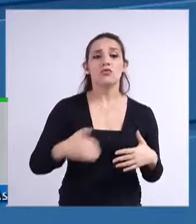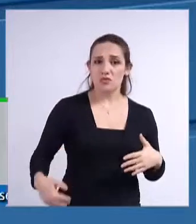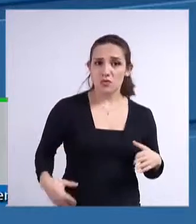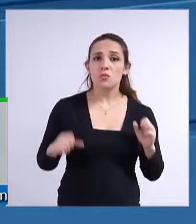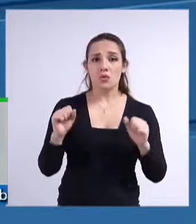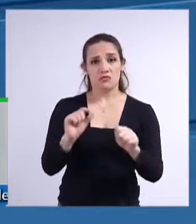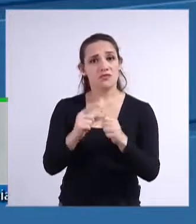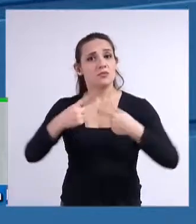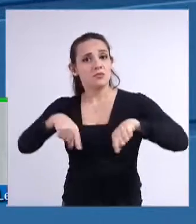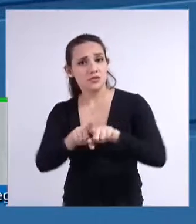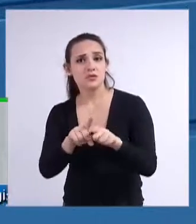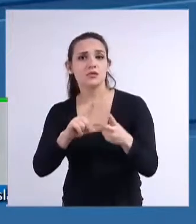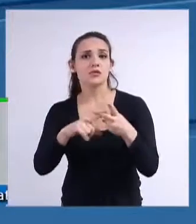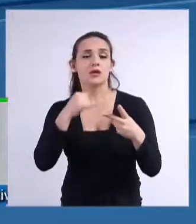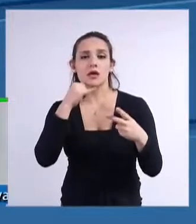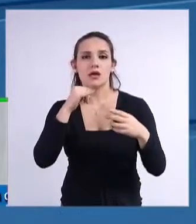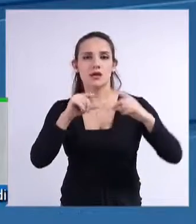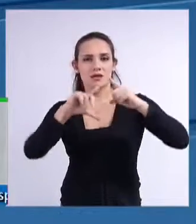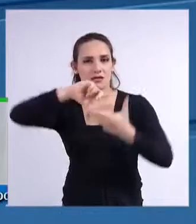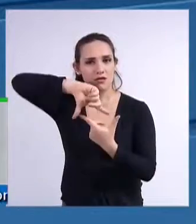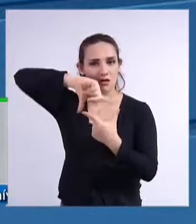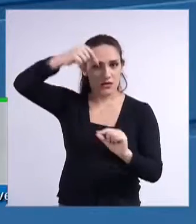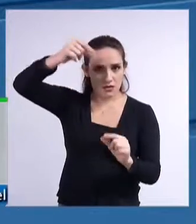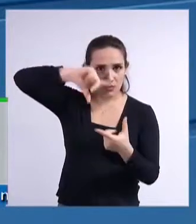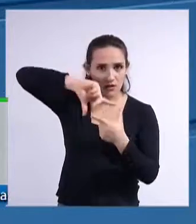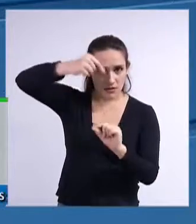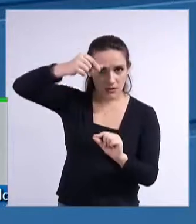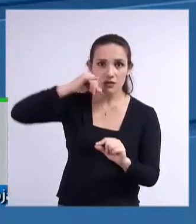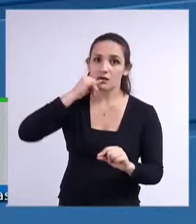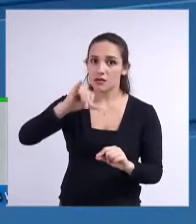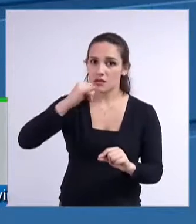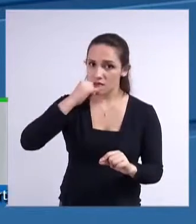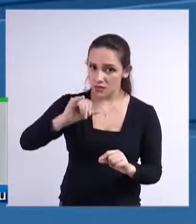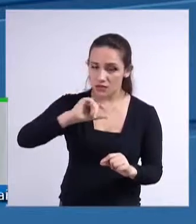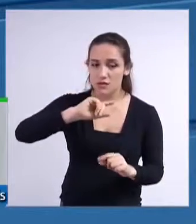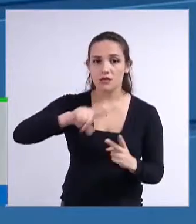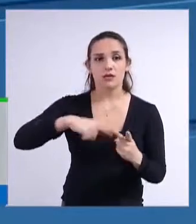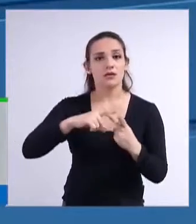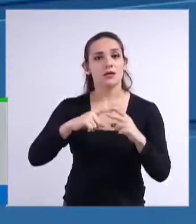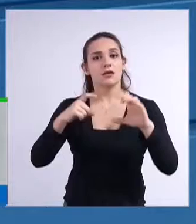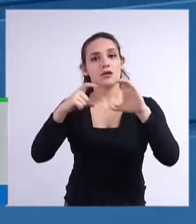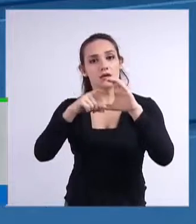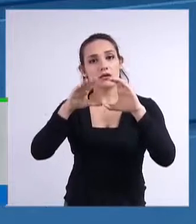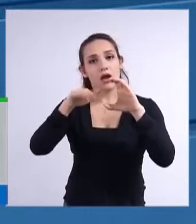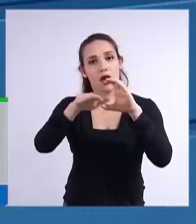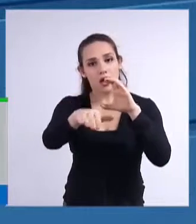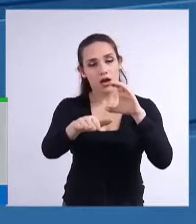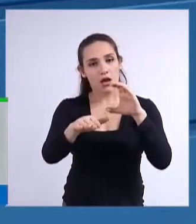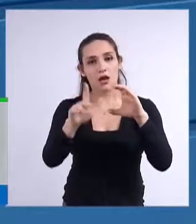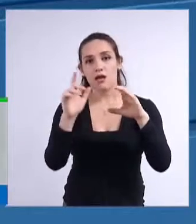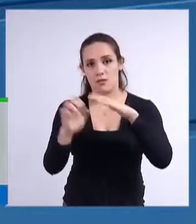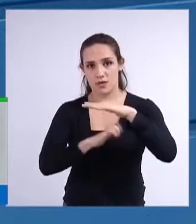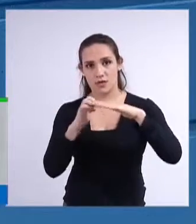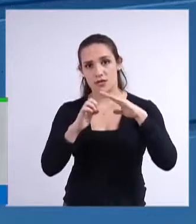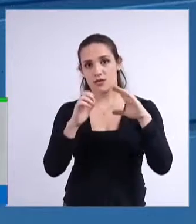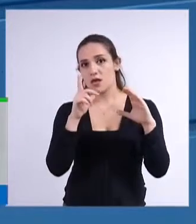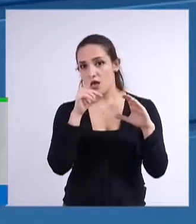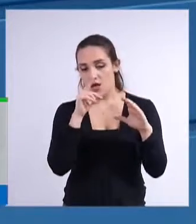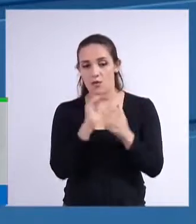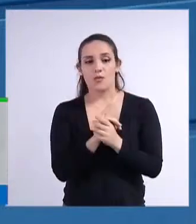com a Energisa, pode fazer parcerias aqui em Campo Grande com a Águas Guariroba, pode fazer parceria